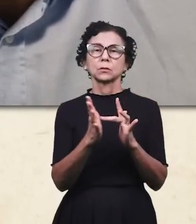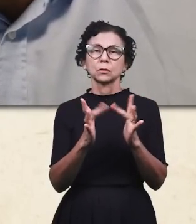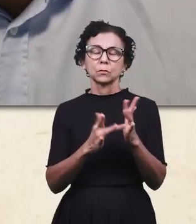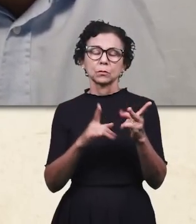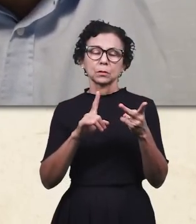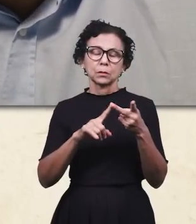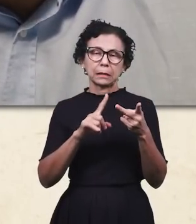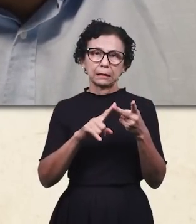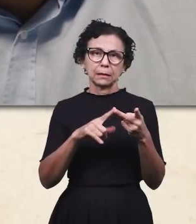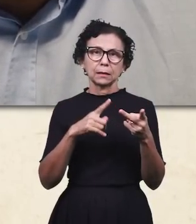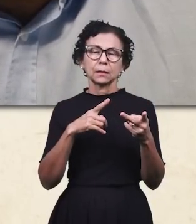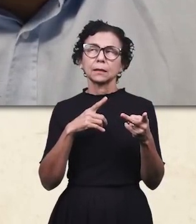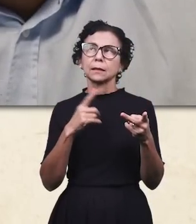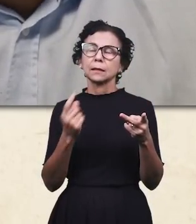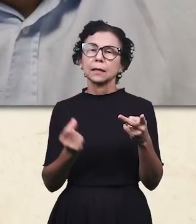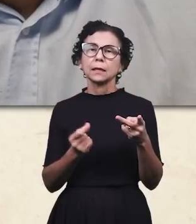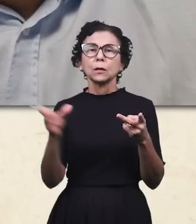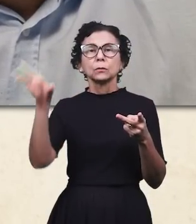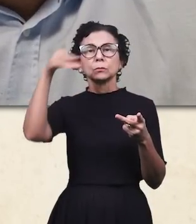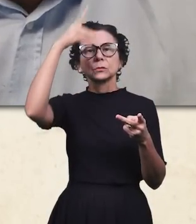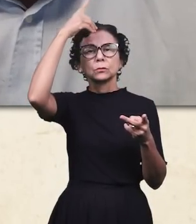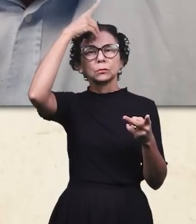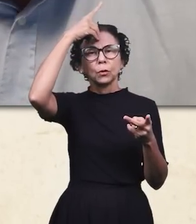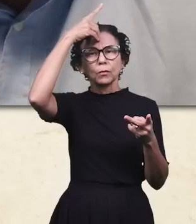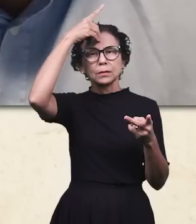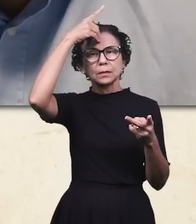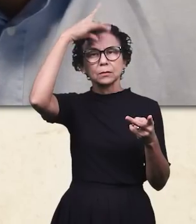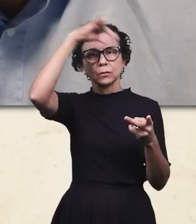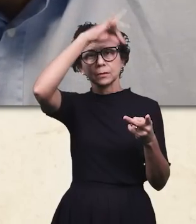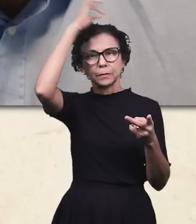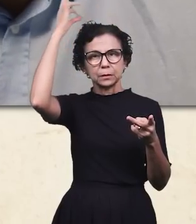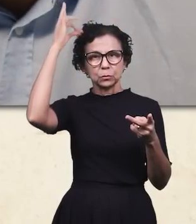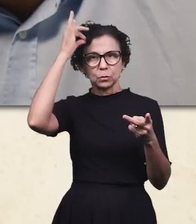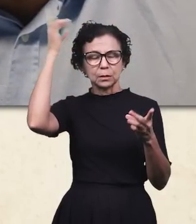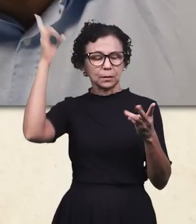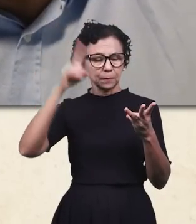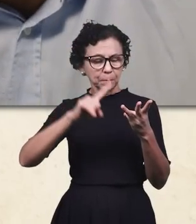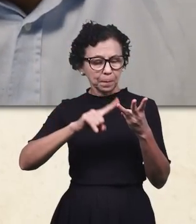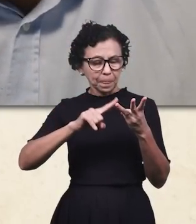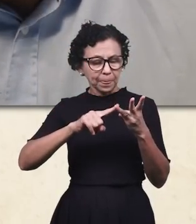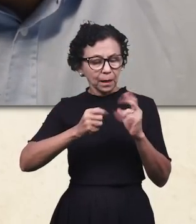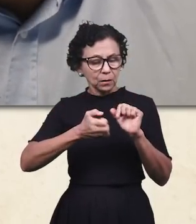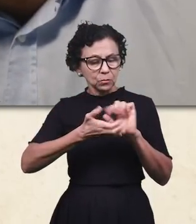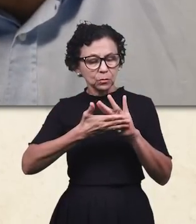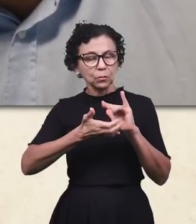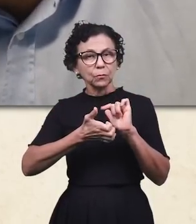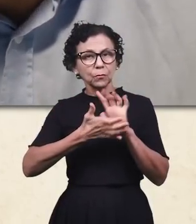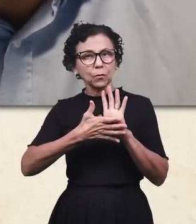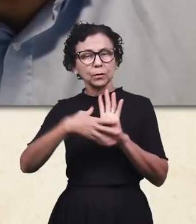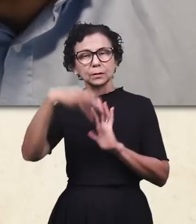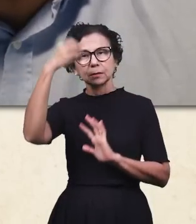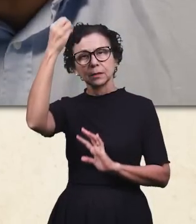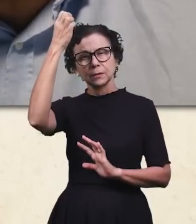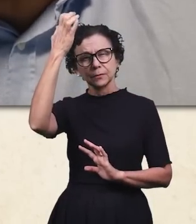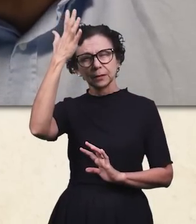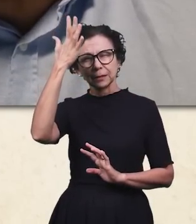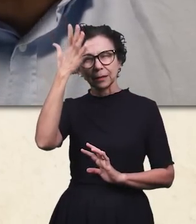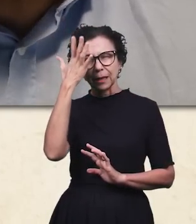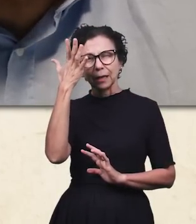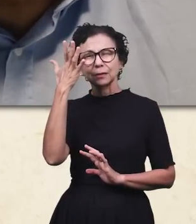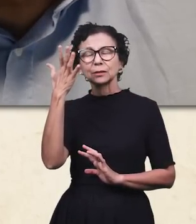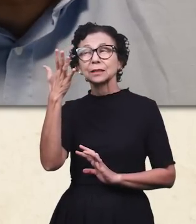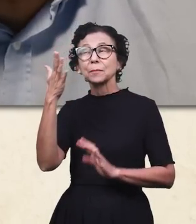Jesus, que nós teríamos a manifestação dos dons espirituais. O Senhor revelou os louvores revelados, aqueles